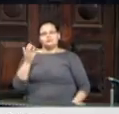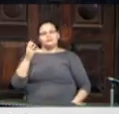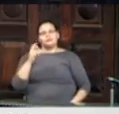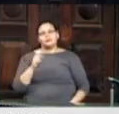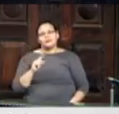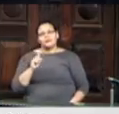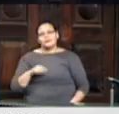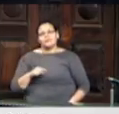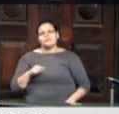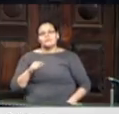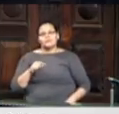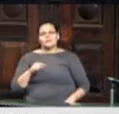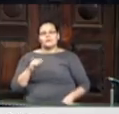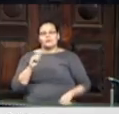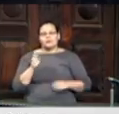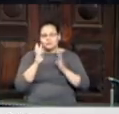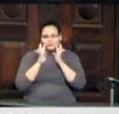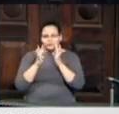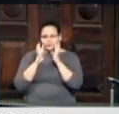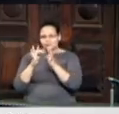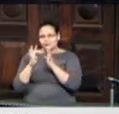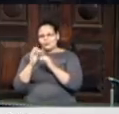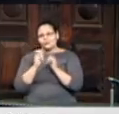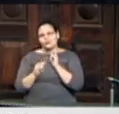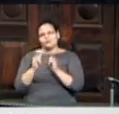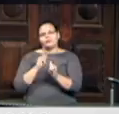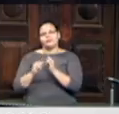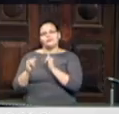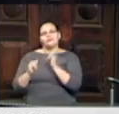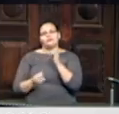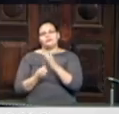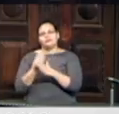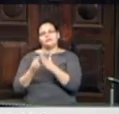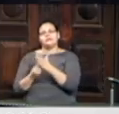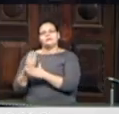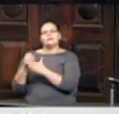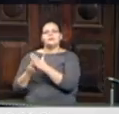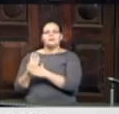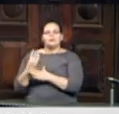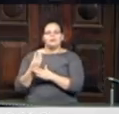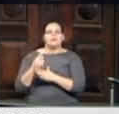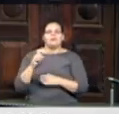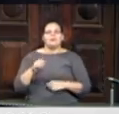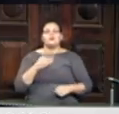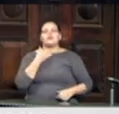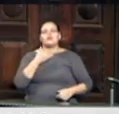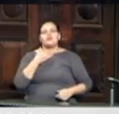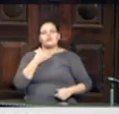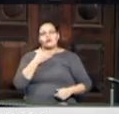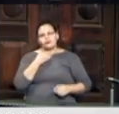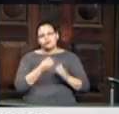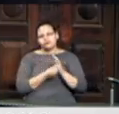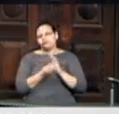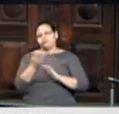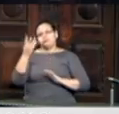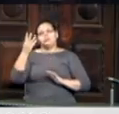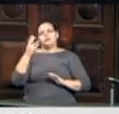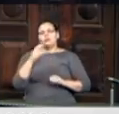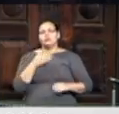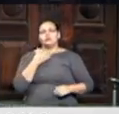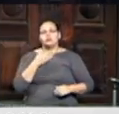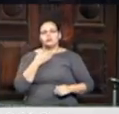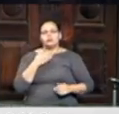versões ouvidas, nessas notícias criadas, nesse pulsar de vozes, nesse som